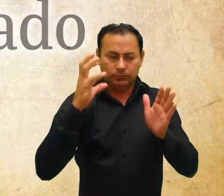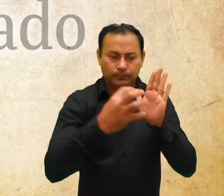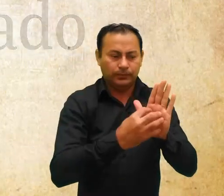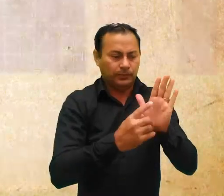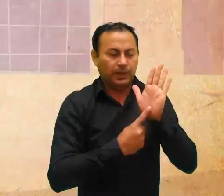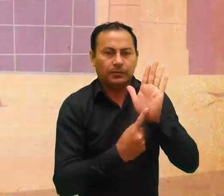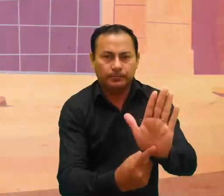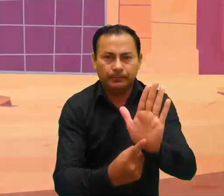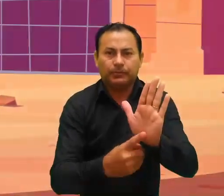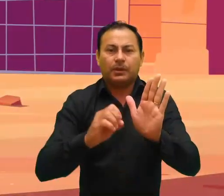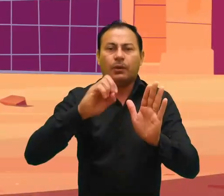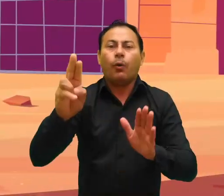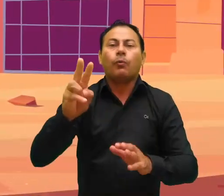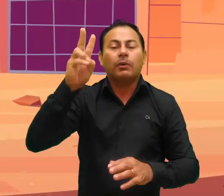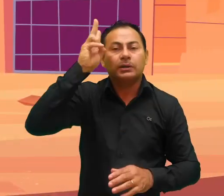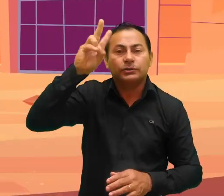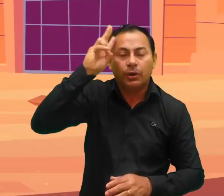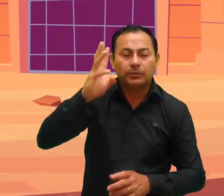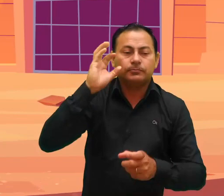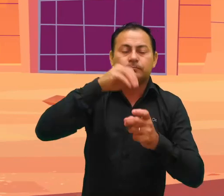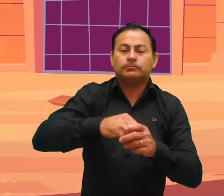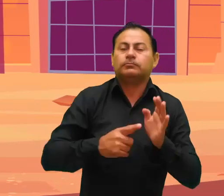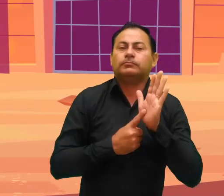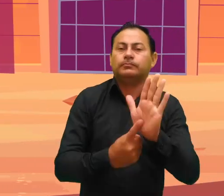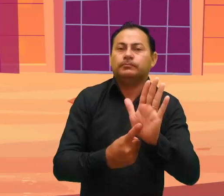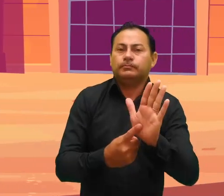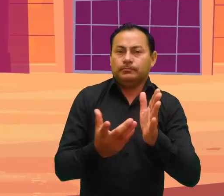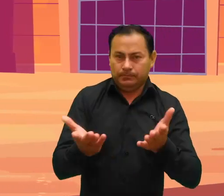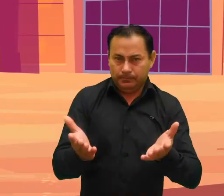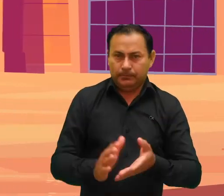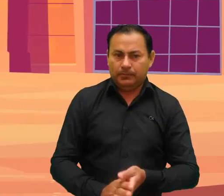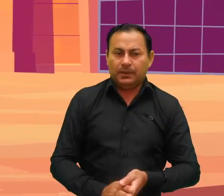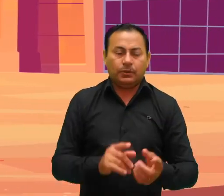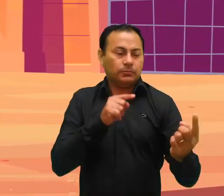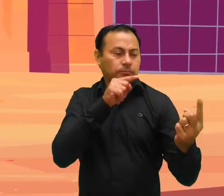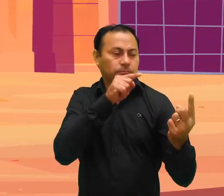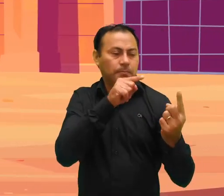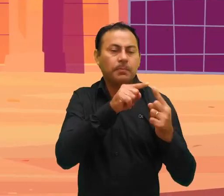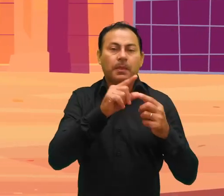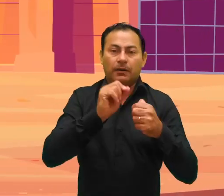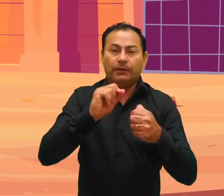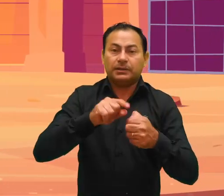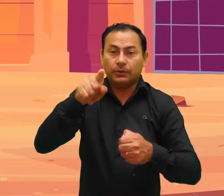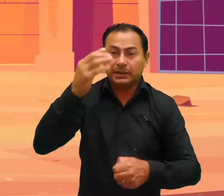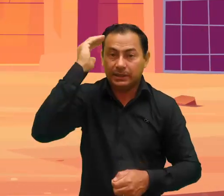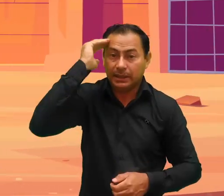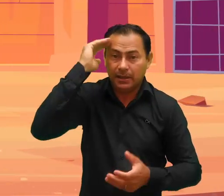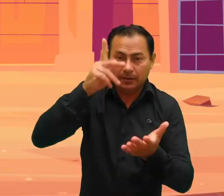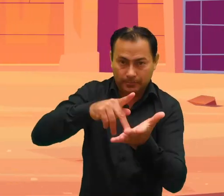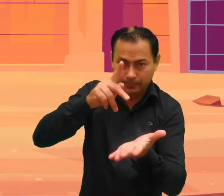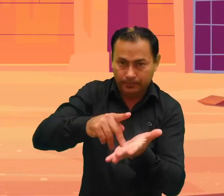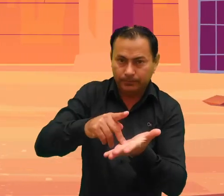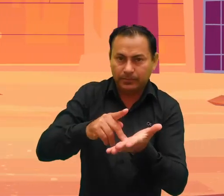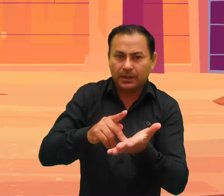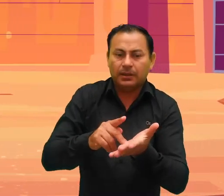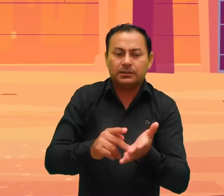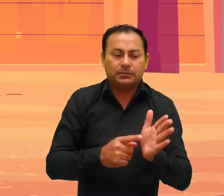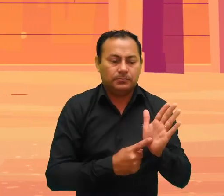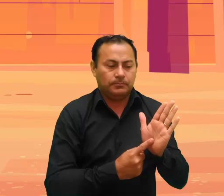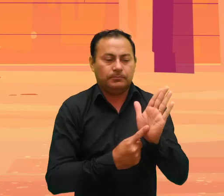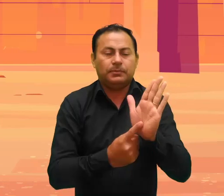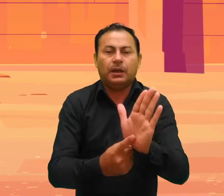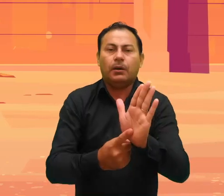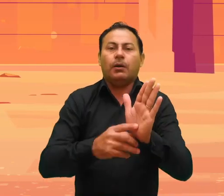uma ilustração ou uma história jogada do outro lado, com o objetivo de fazer você entender a verdade que está